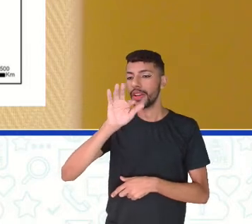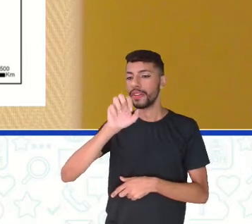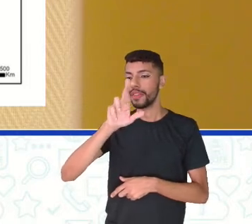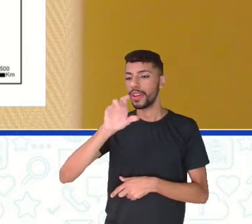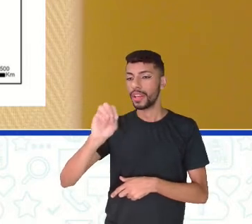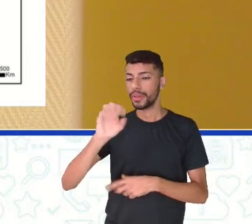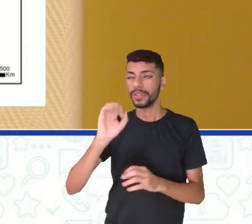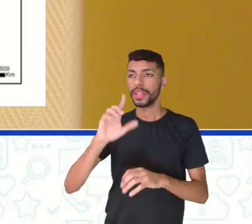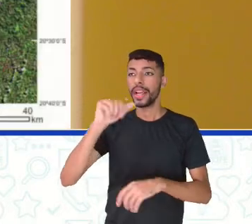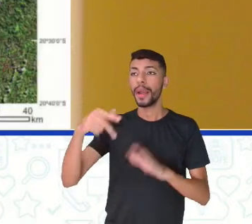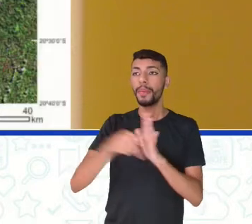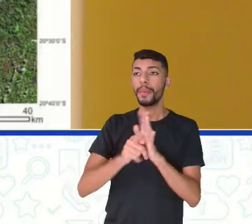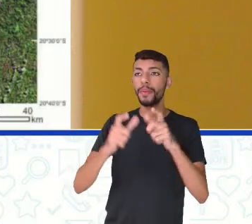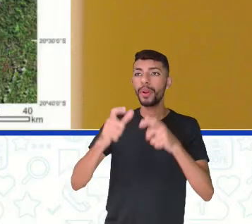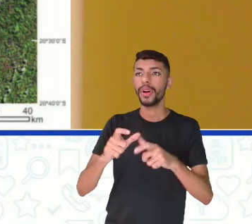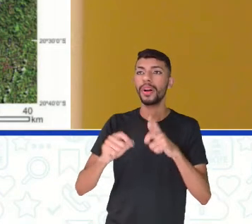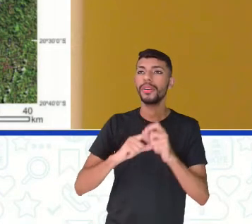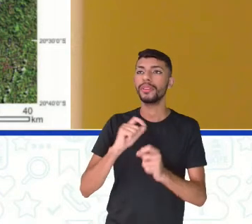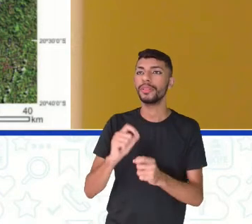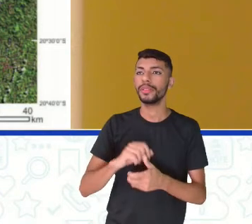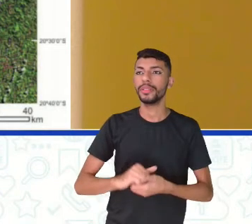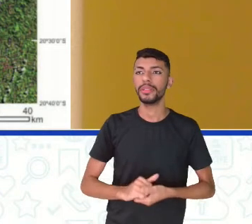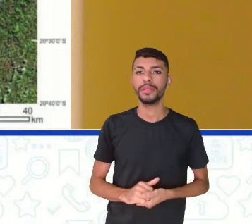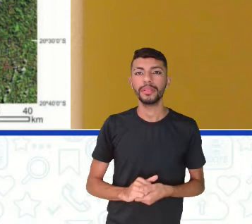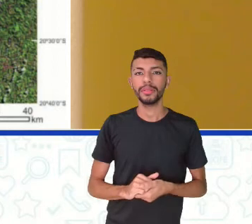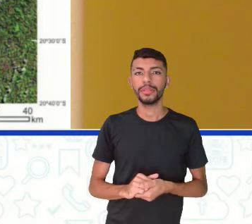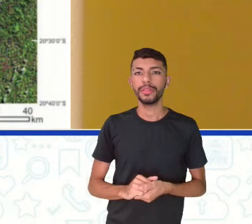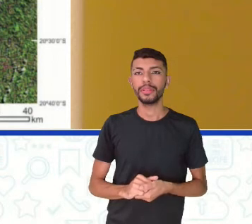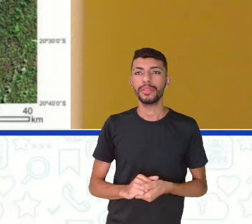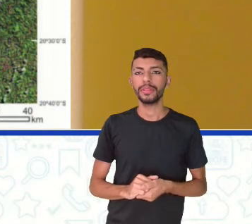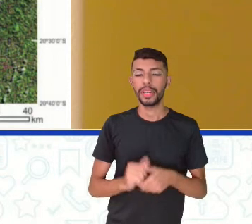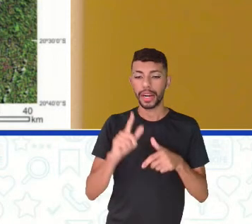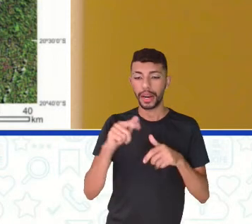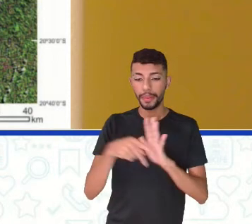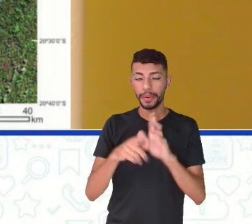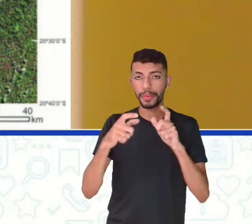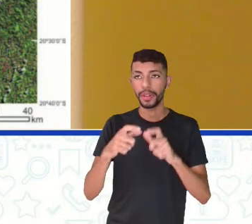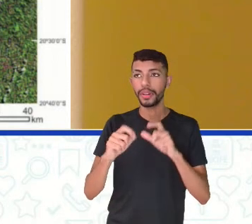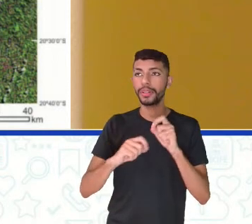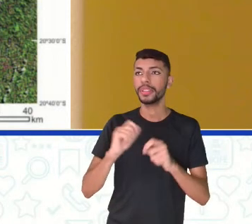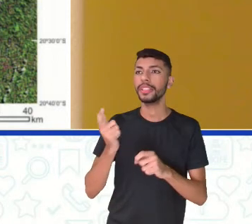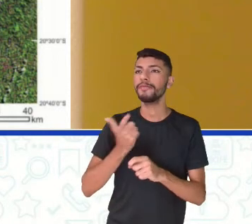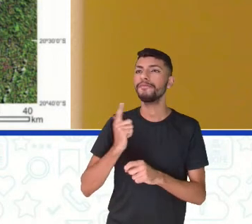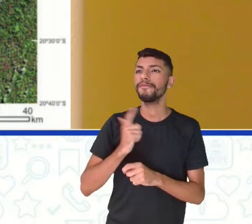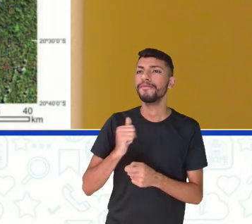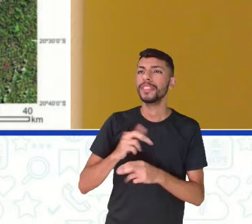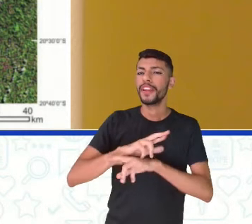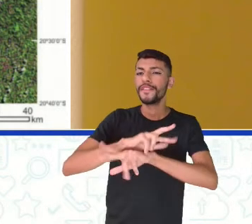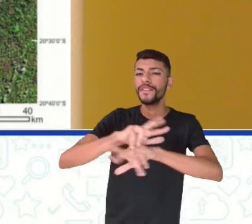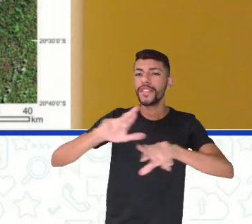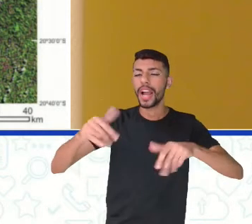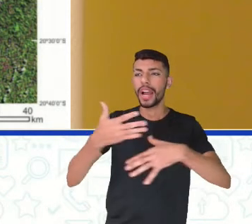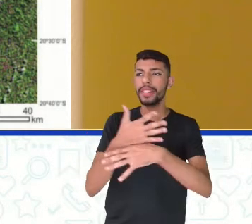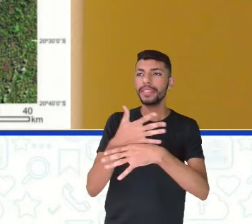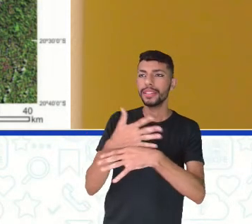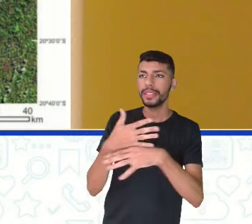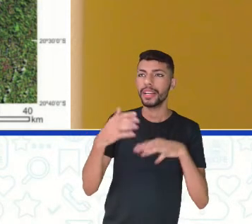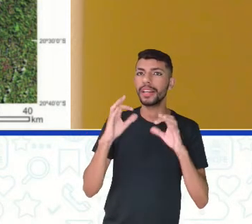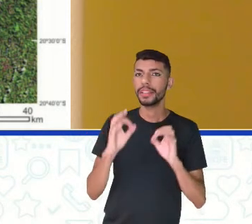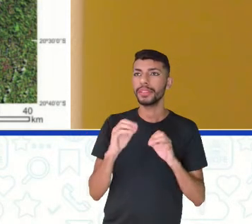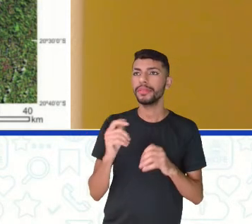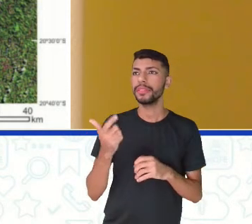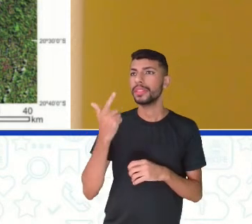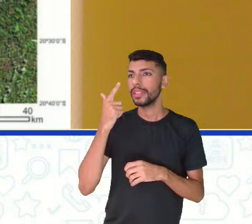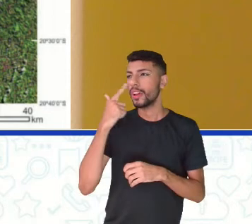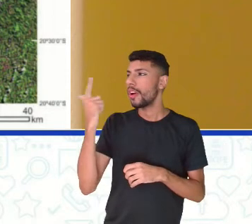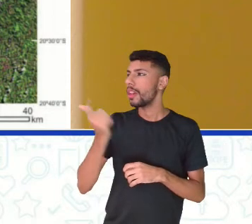justamente uma região, tem outra imagem aqui, ó, vai ser justamente uma região onde tem várias cidades. Você vê aí que tem uma